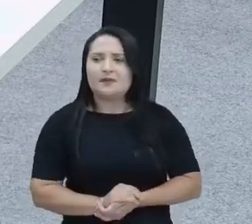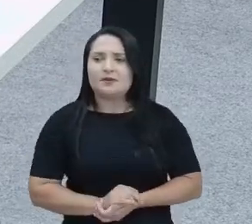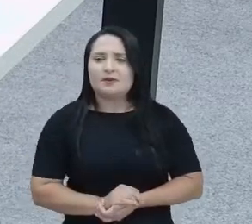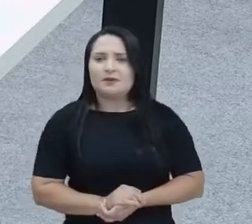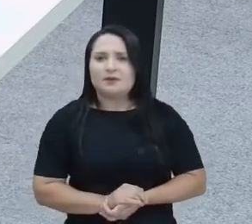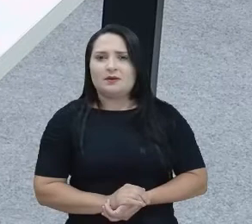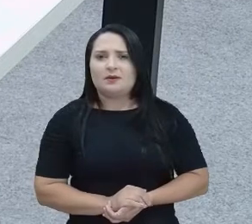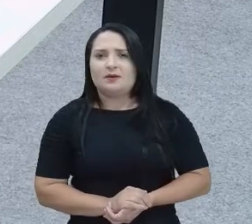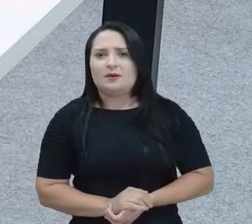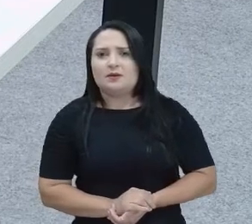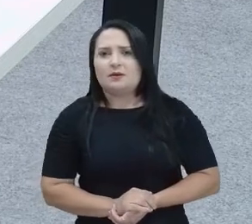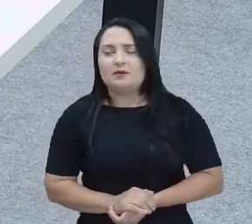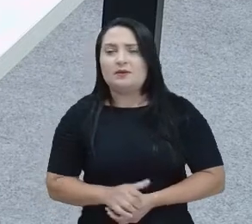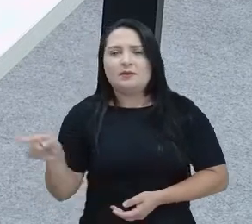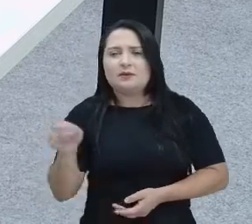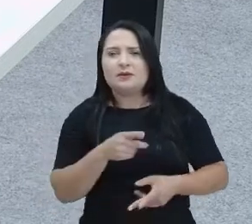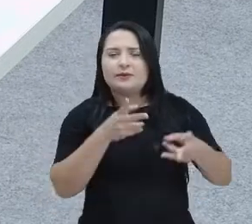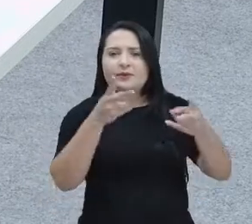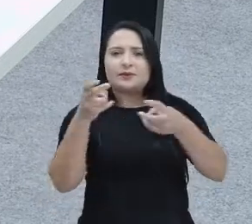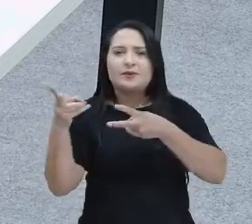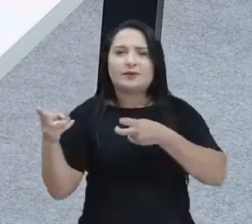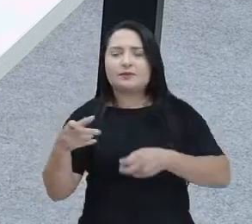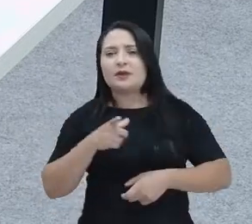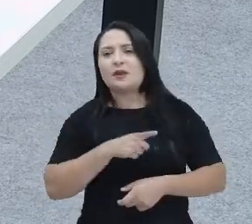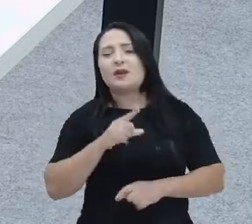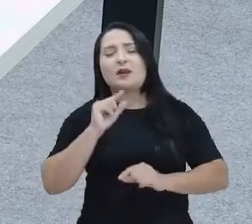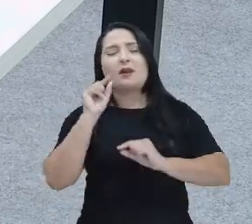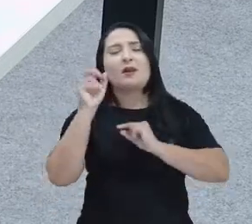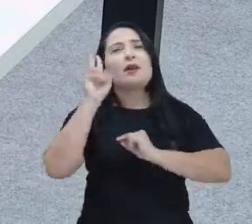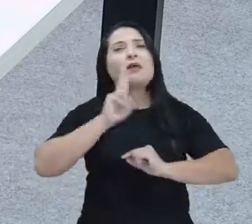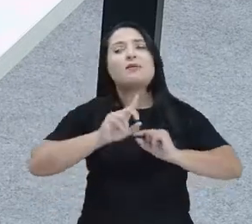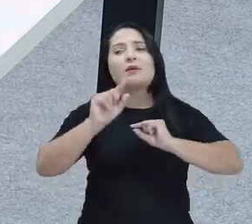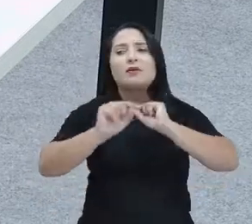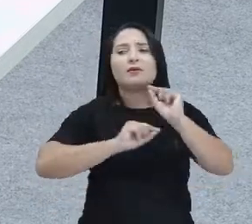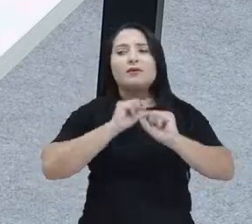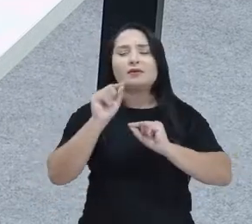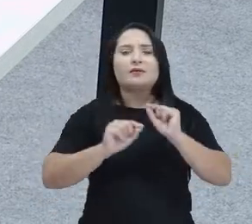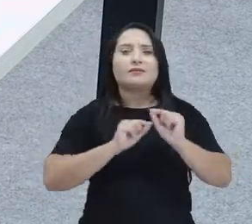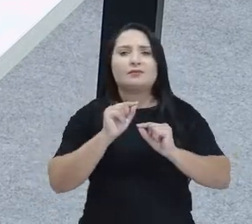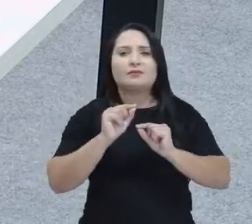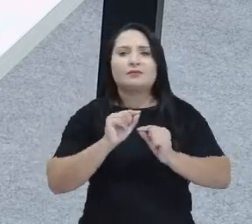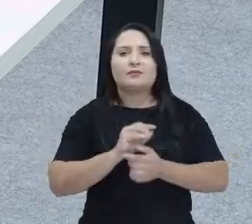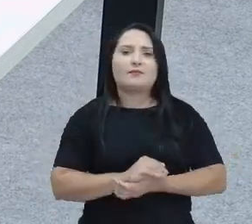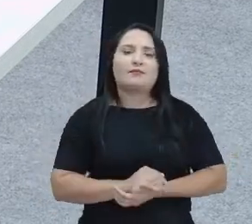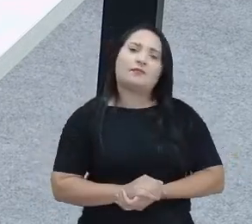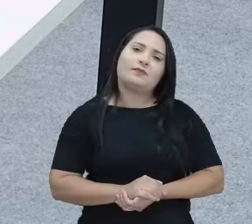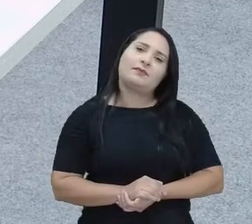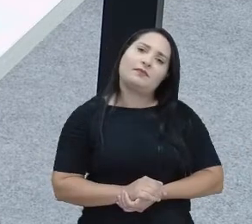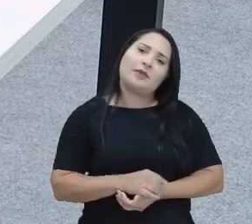caixinhas, se vocês observarem, lembra exatamente o